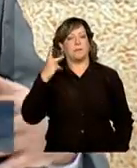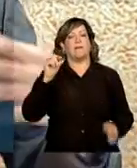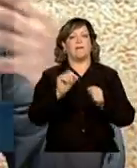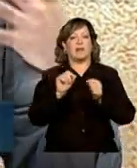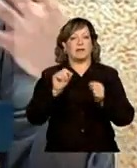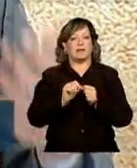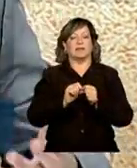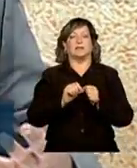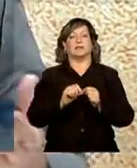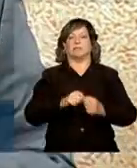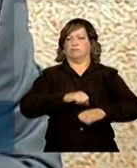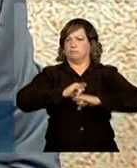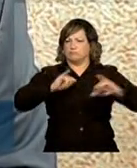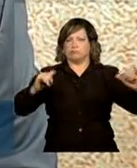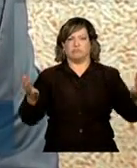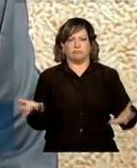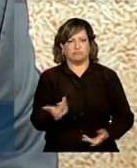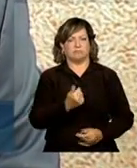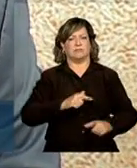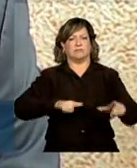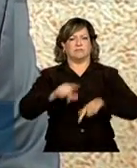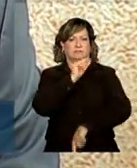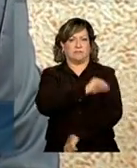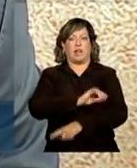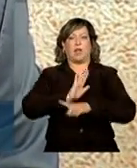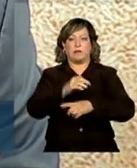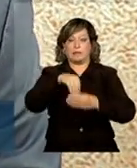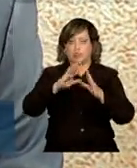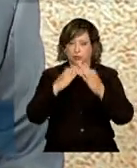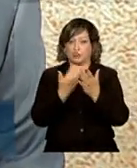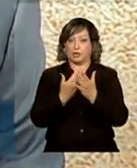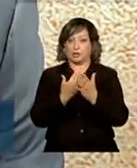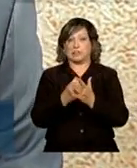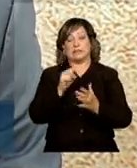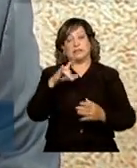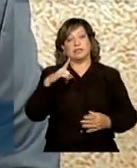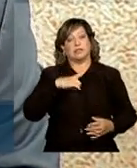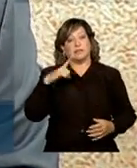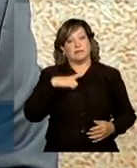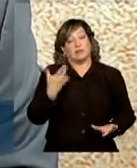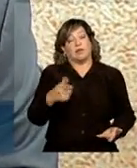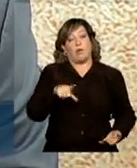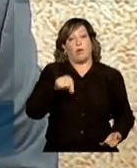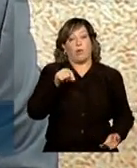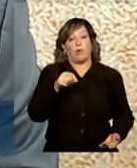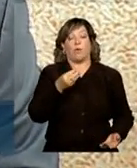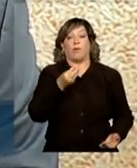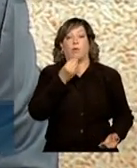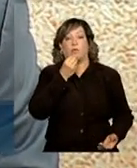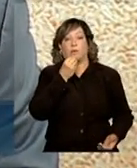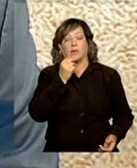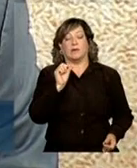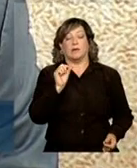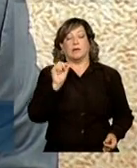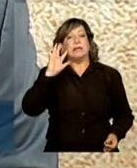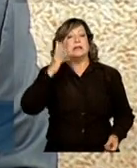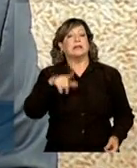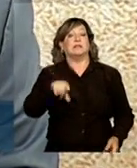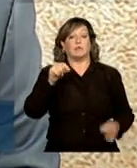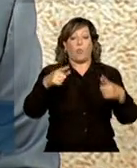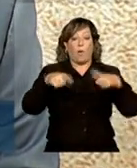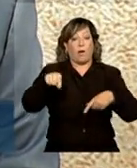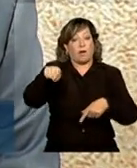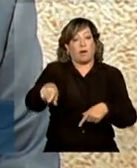fazermos uma grande campanha de vacinação dentro das escola se tiver opção né Se tiver eh a decisão